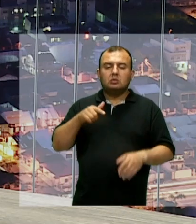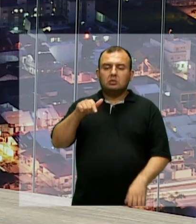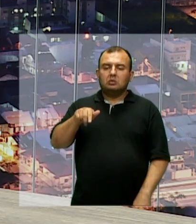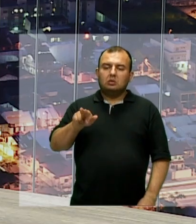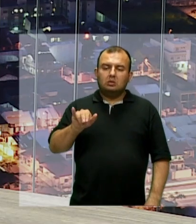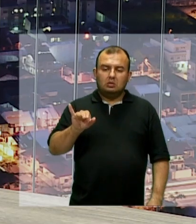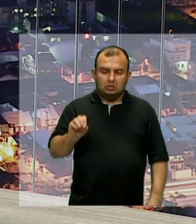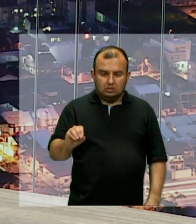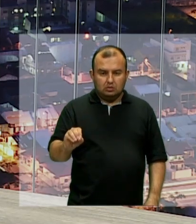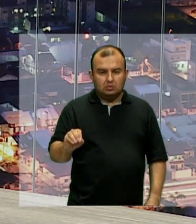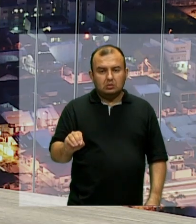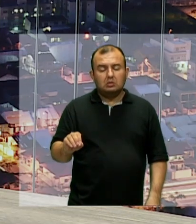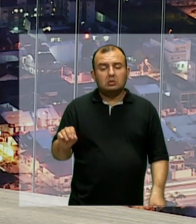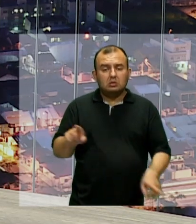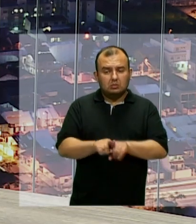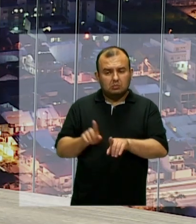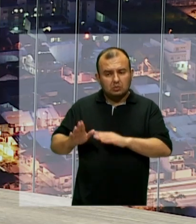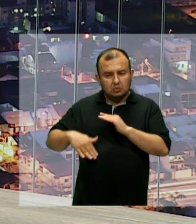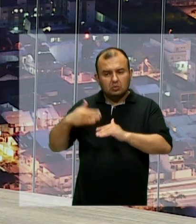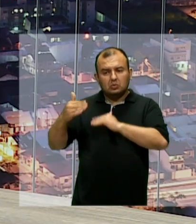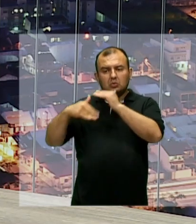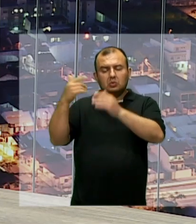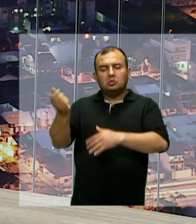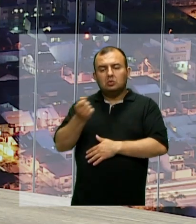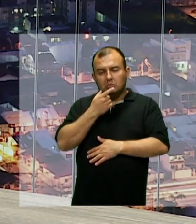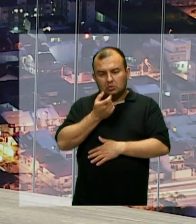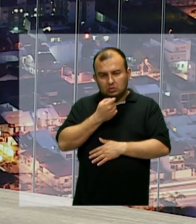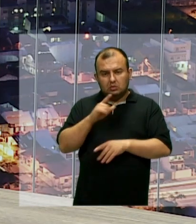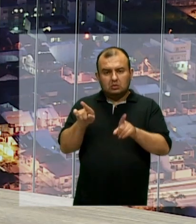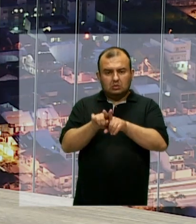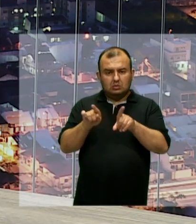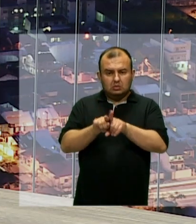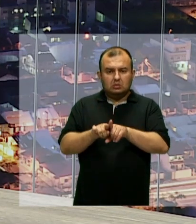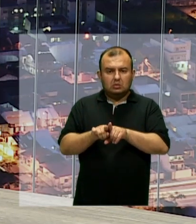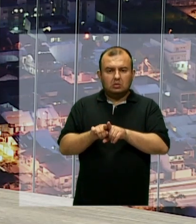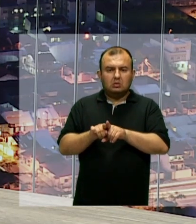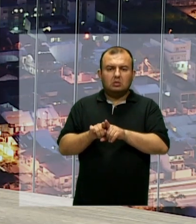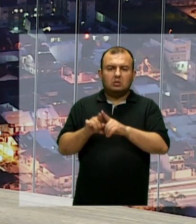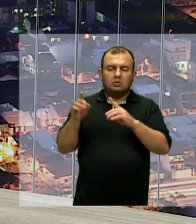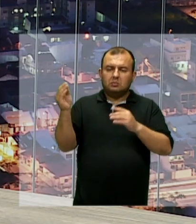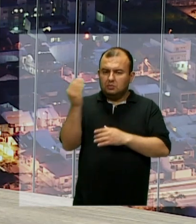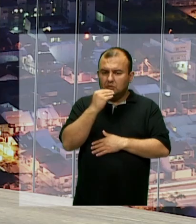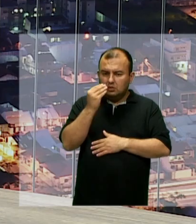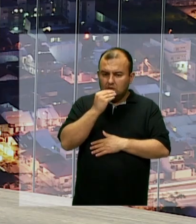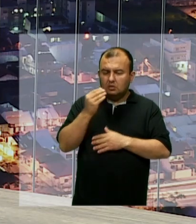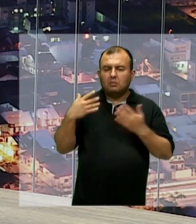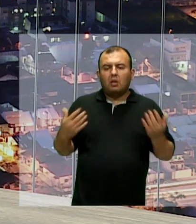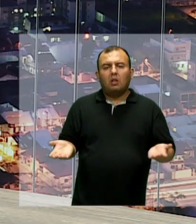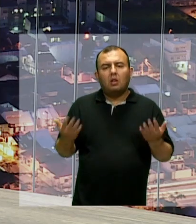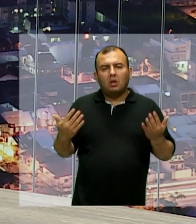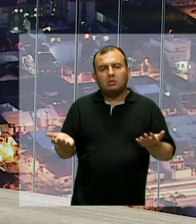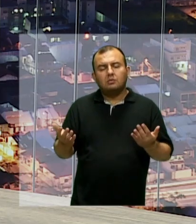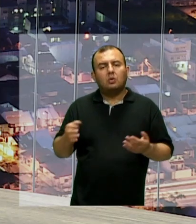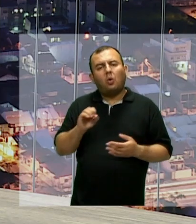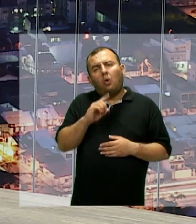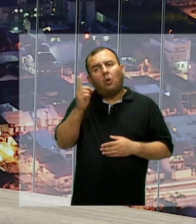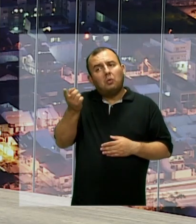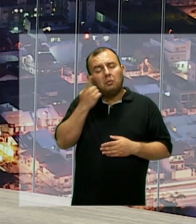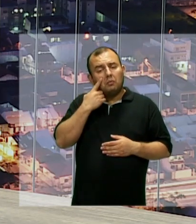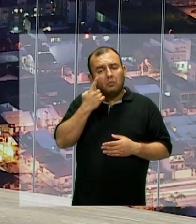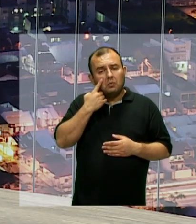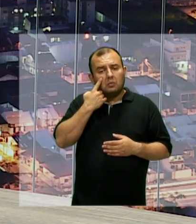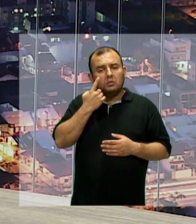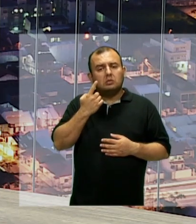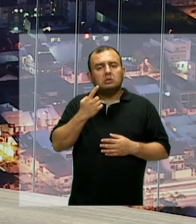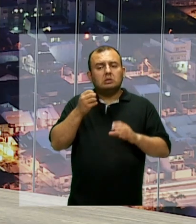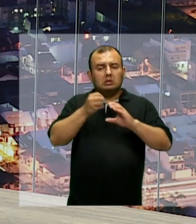quimioterápicos, também com a evolução dos medicamentos, eles têm ficado mais, digamos assim, mais fracos, mais leves, ou isso depende muito